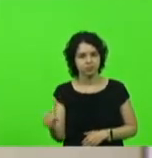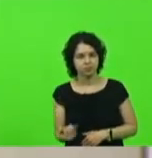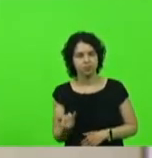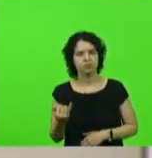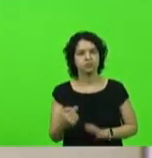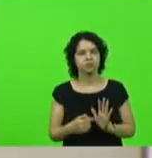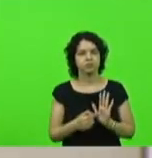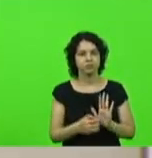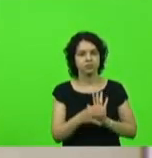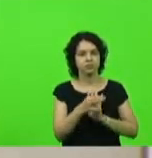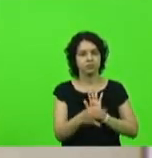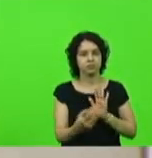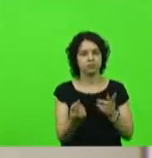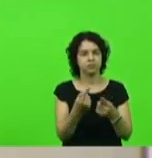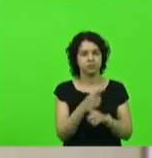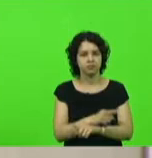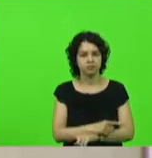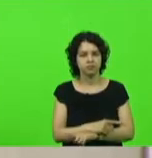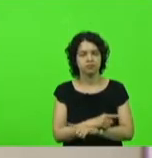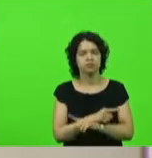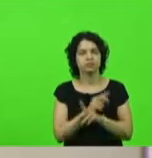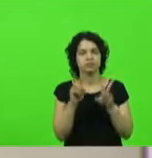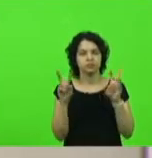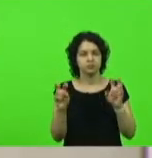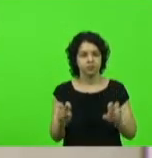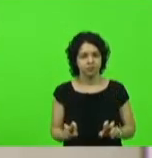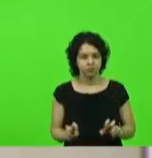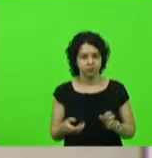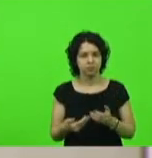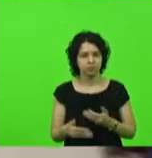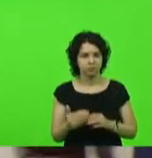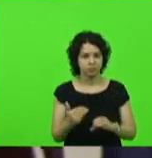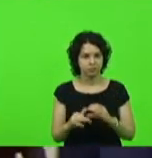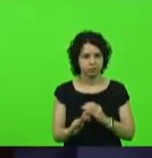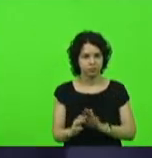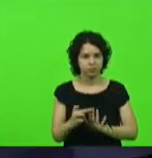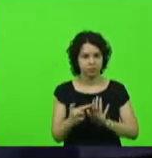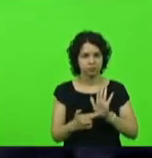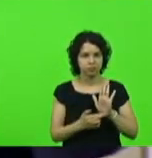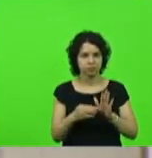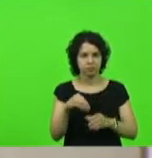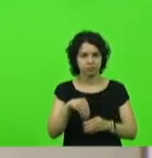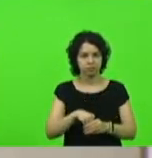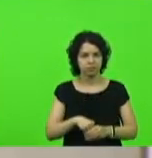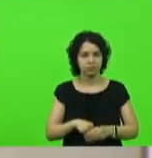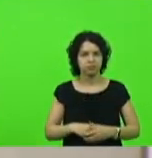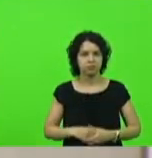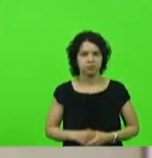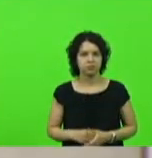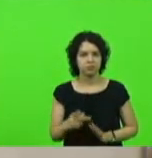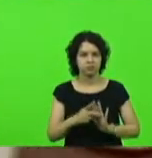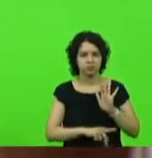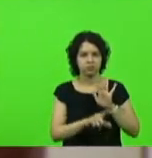parecer contrário à seguinte matéria e que a mesma terá seu encaminhamento conforme o regimento interno. Projeto de Lei